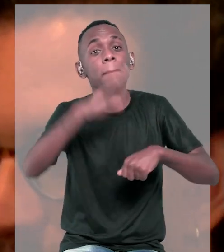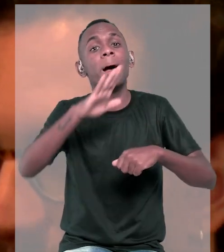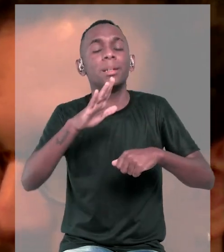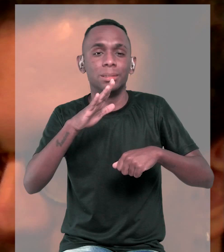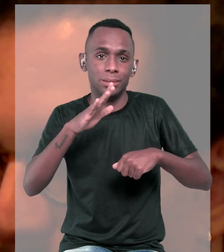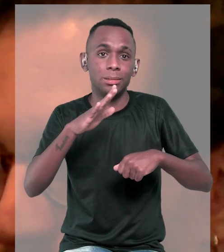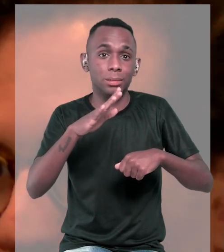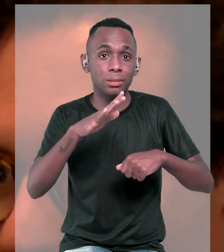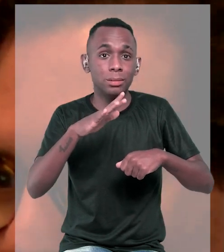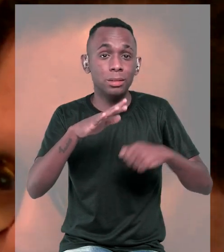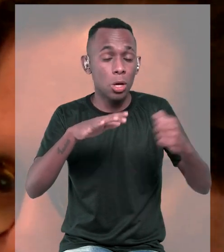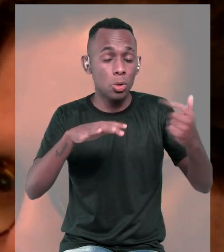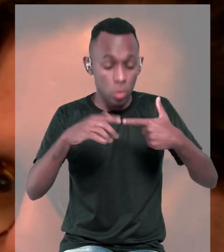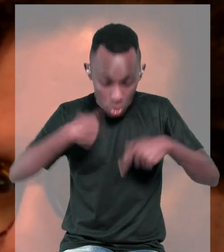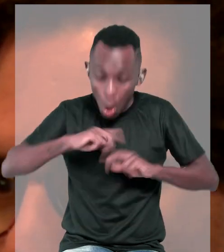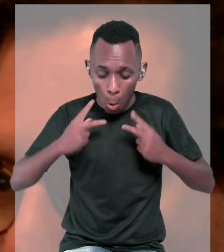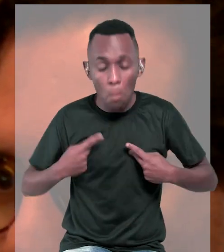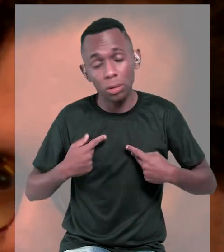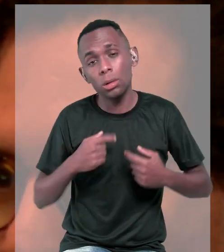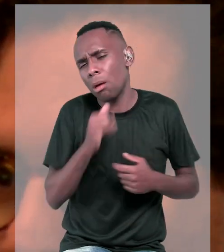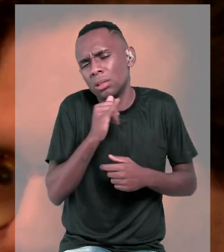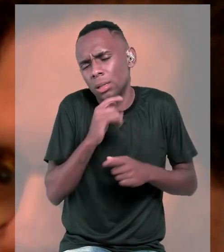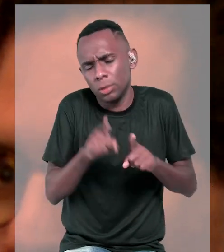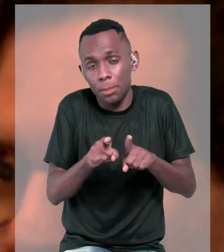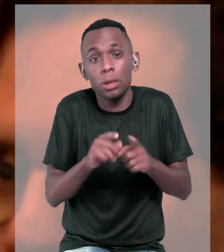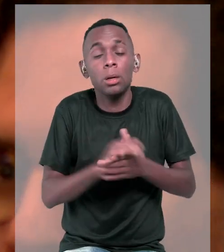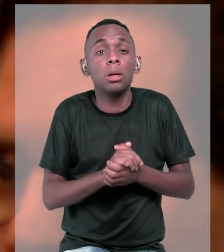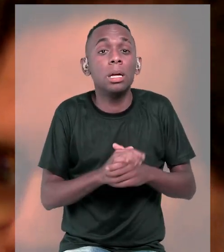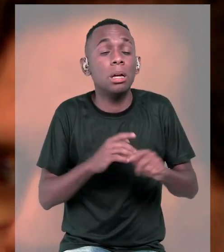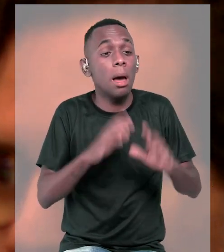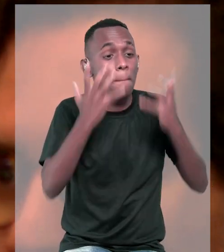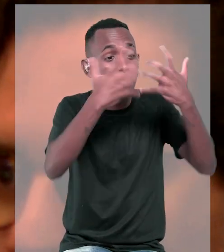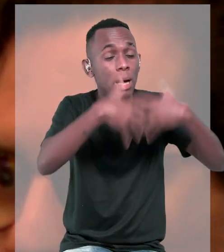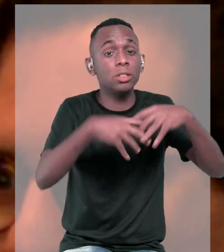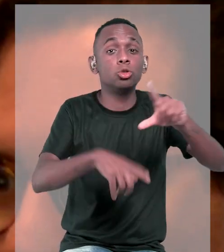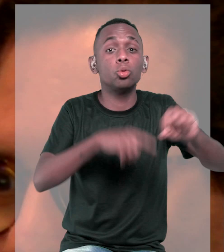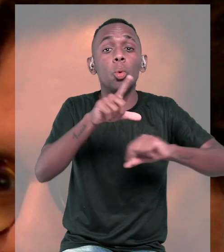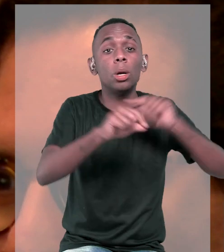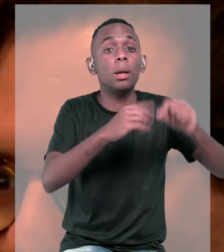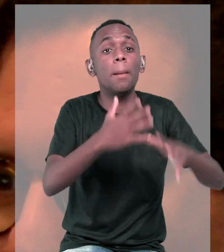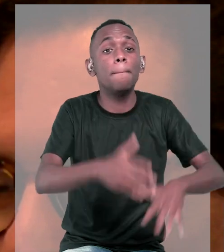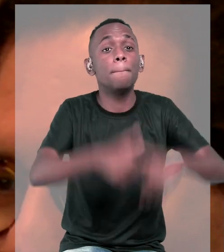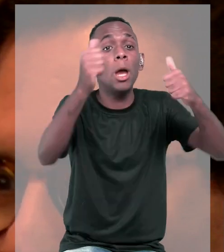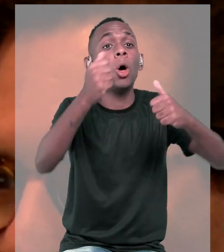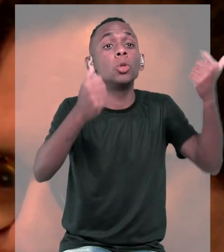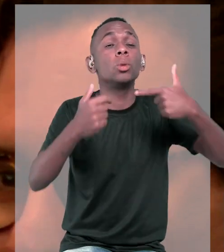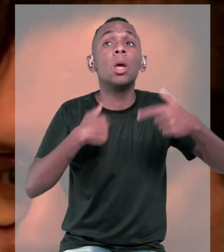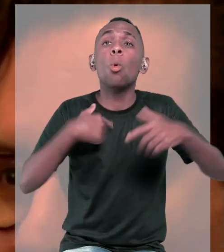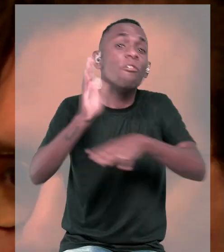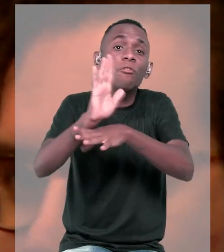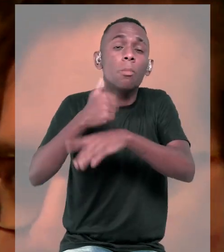gente. Por exemplo, elas estão escolhendo melhor do que eu o filme que eu devo assistir, com uma